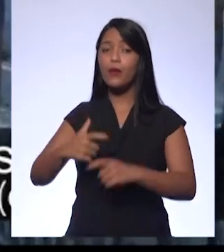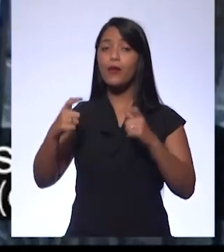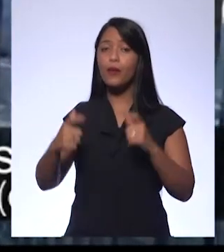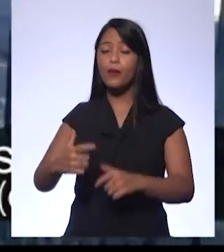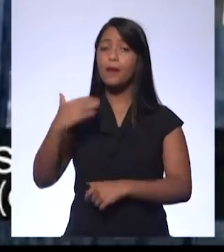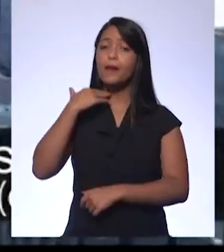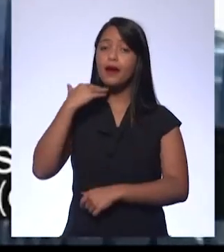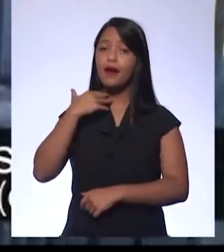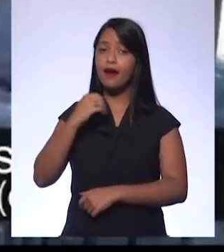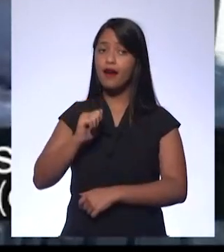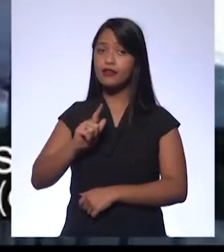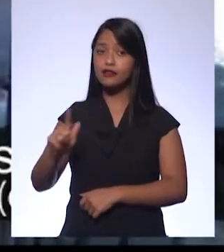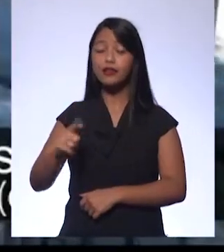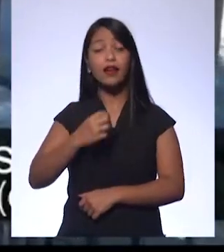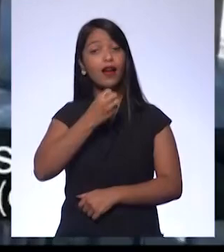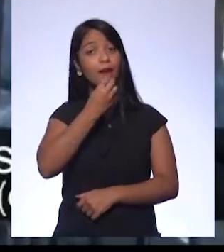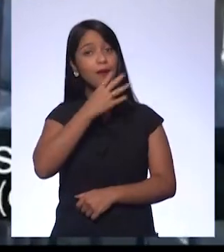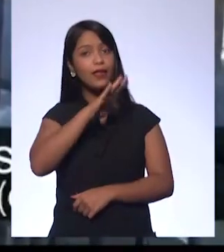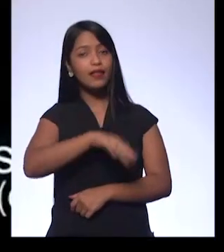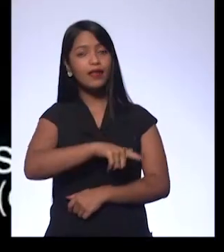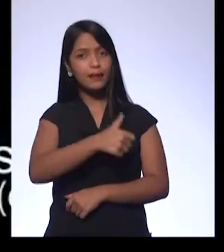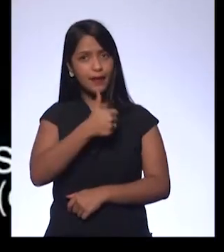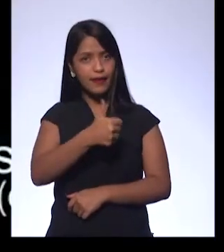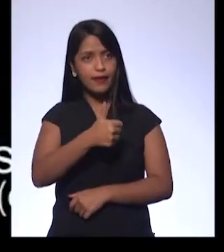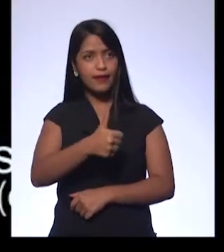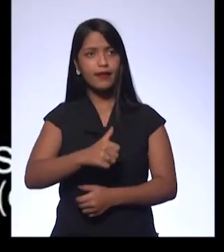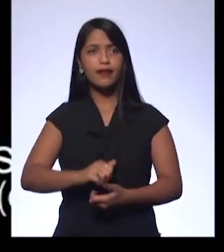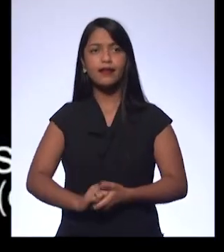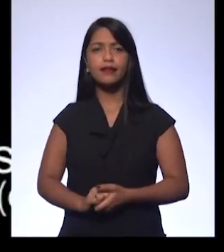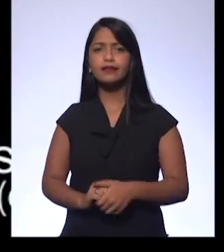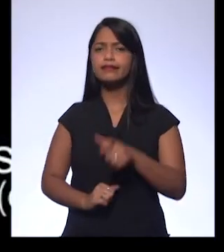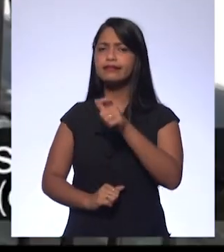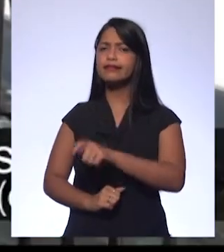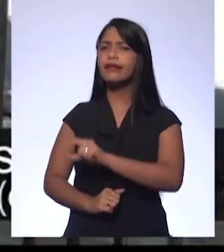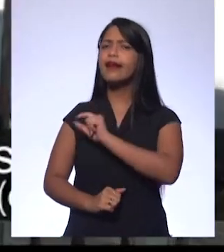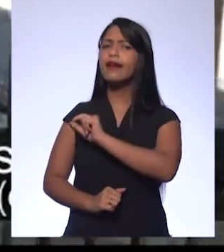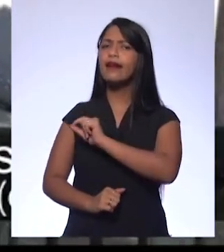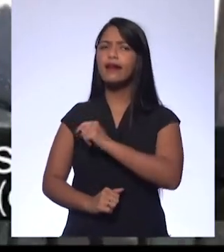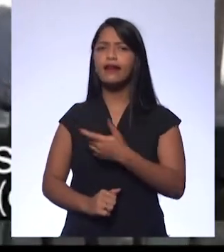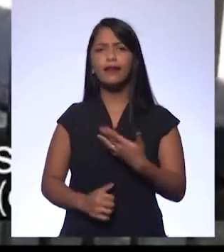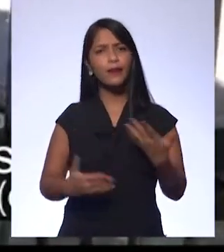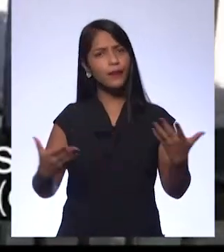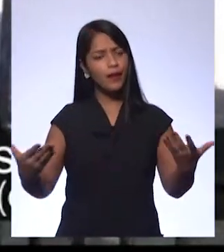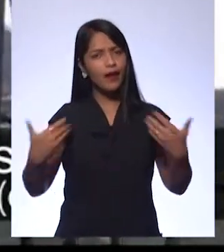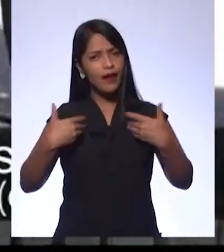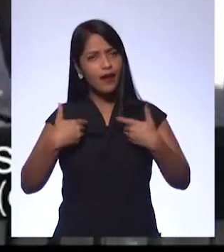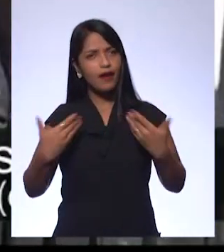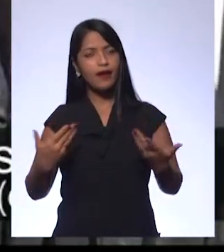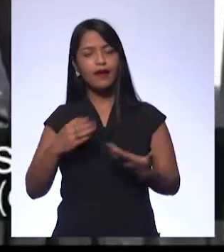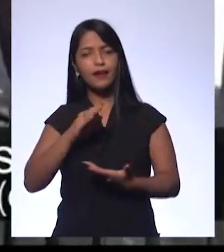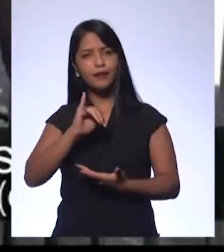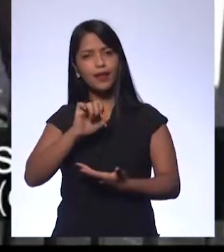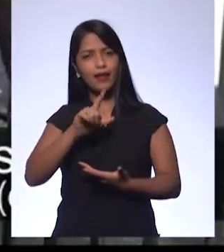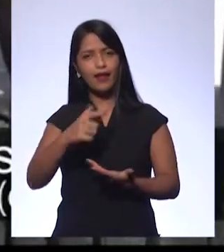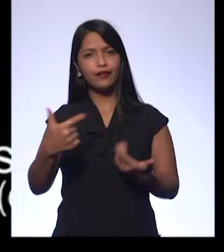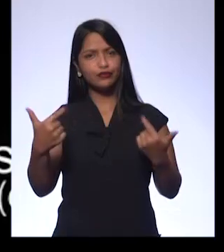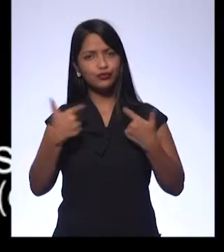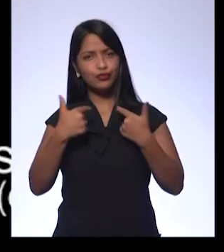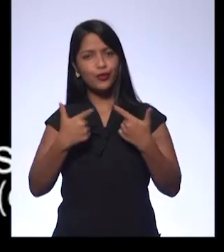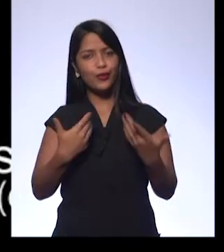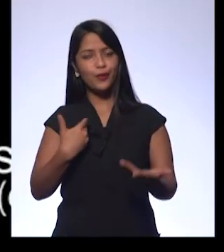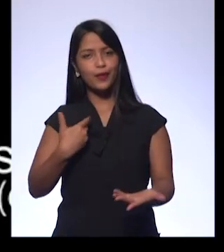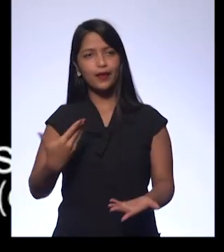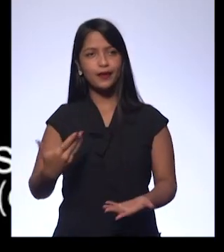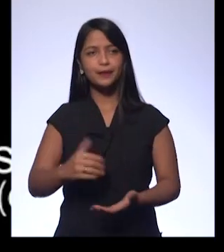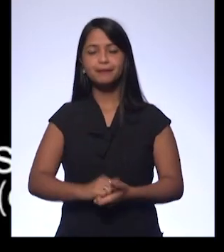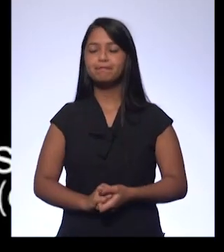tarde, brother. Beleza? Como você tá? Com quem eu falo, por gentileza? Ué, mano, é eu, Biel, você tá dizendo comigo, truta?